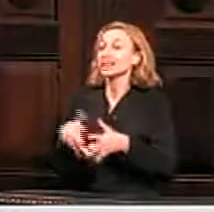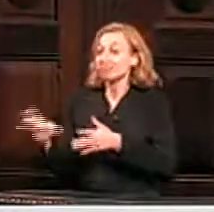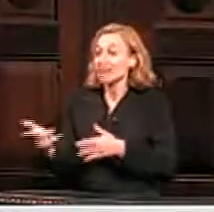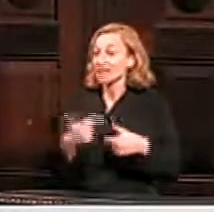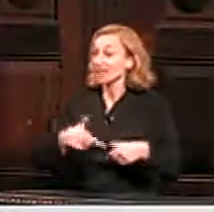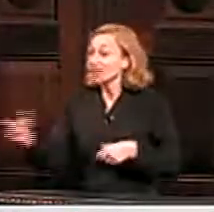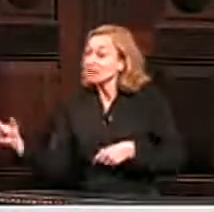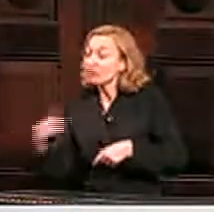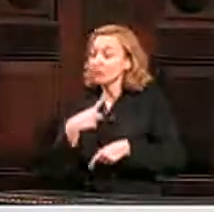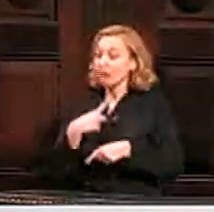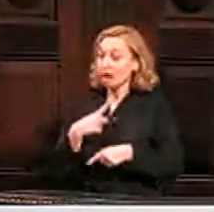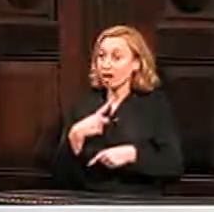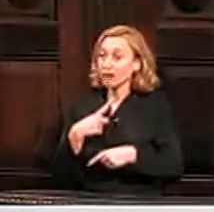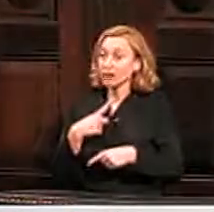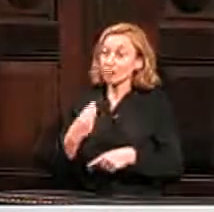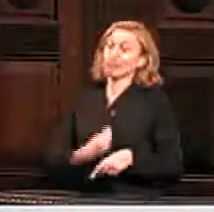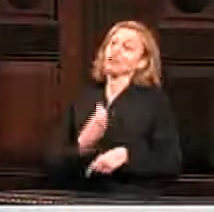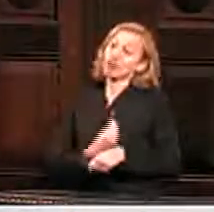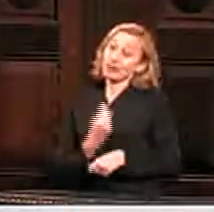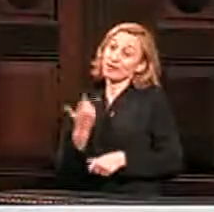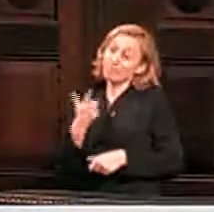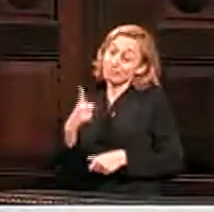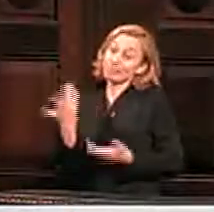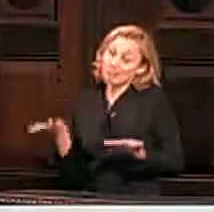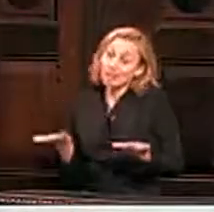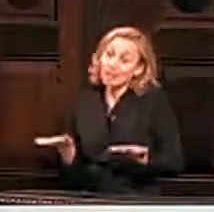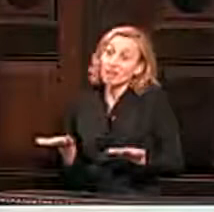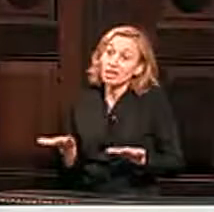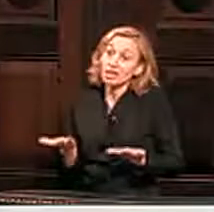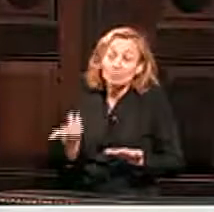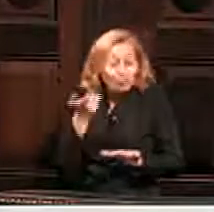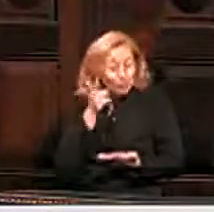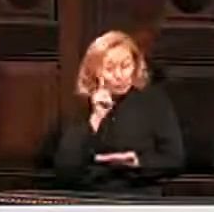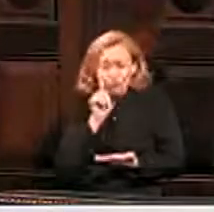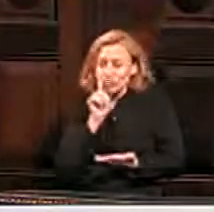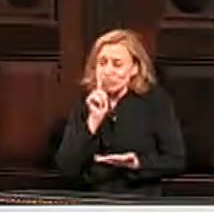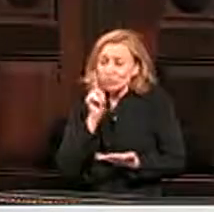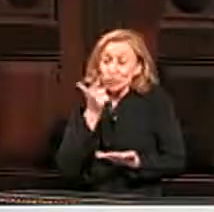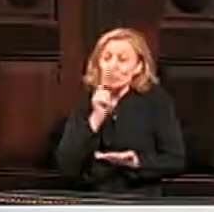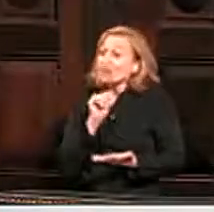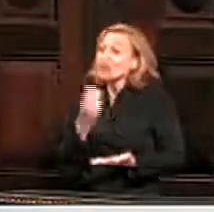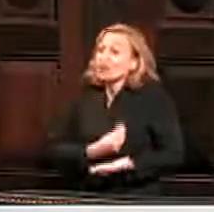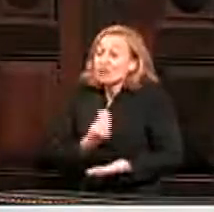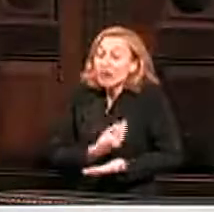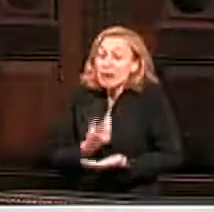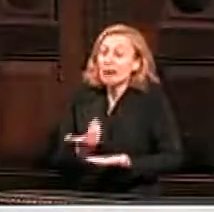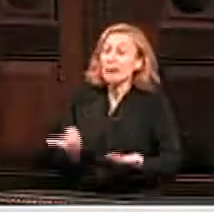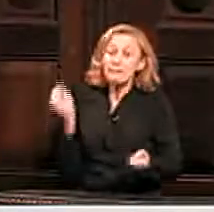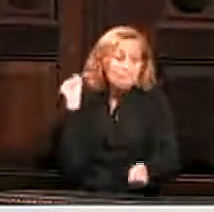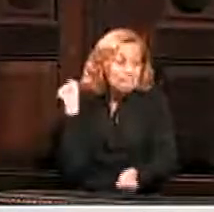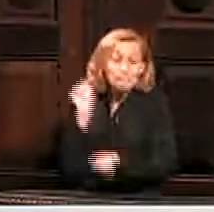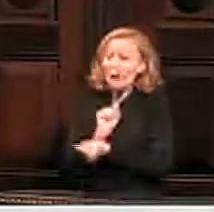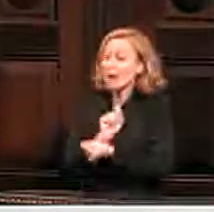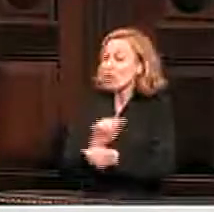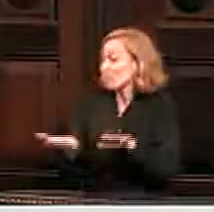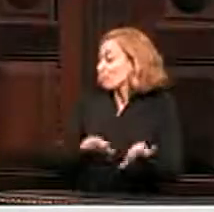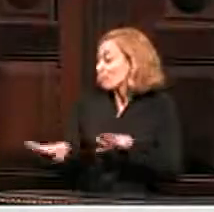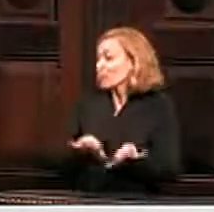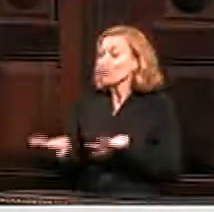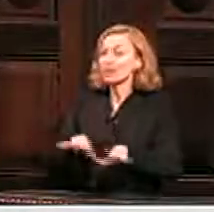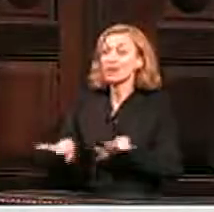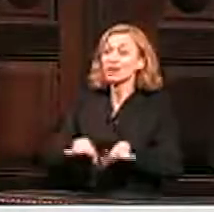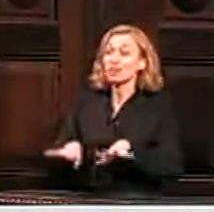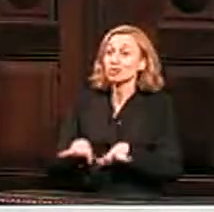exatamente para conseguir viver. Então, não aguentando mais, resolveram no movimento dar uma